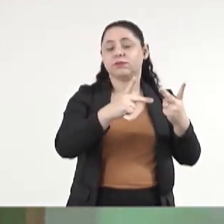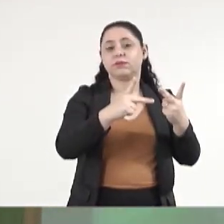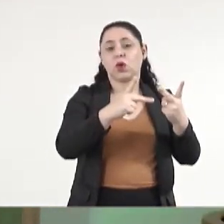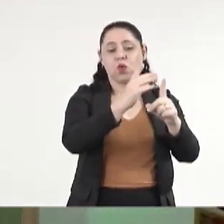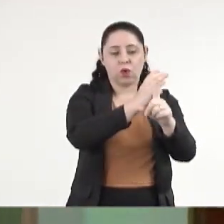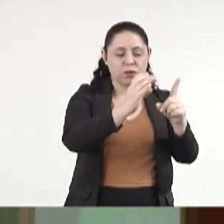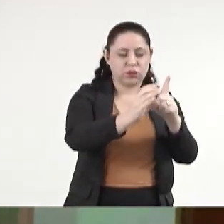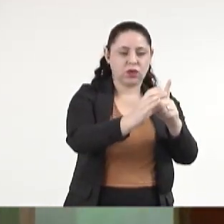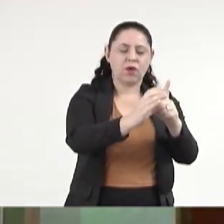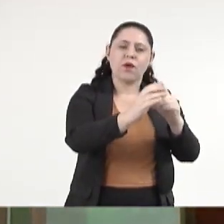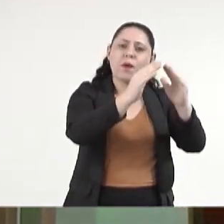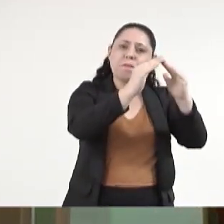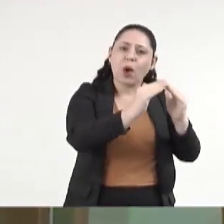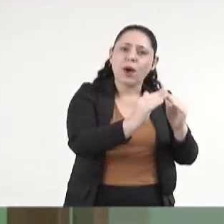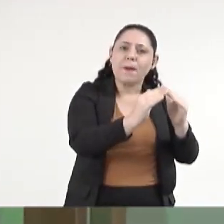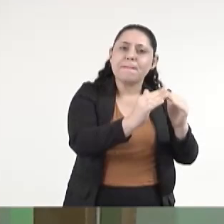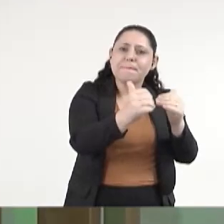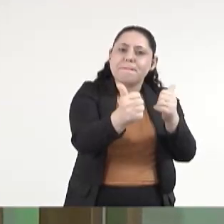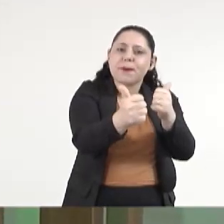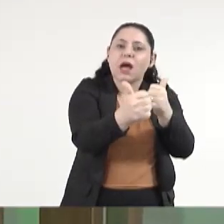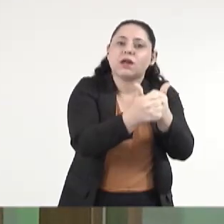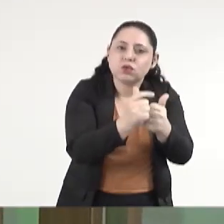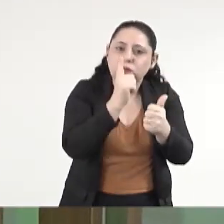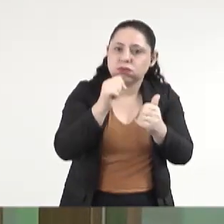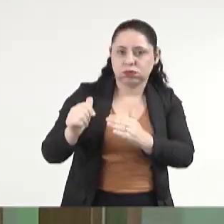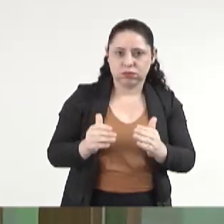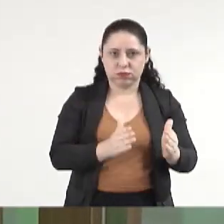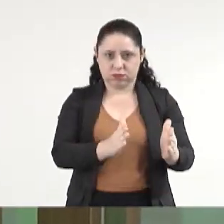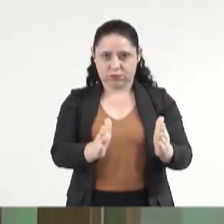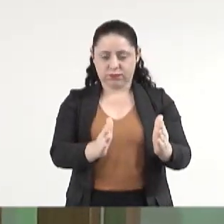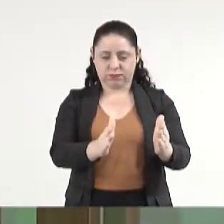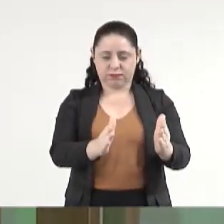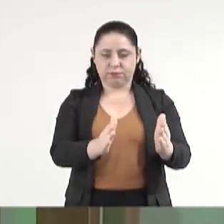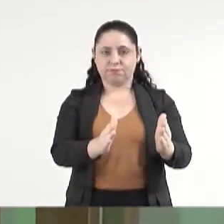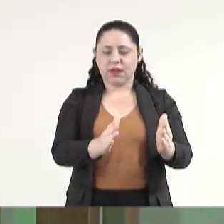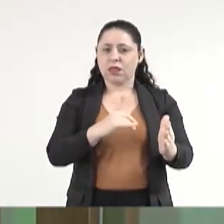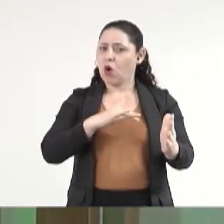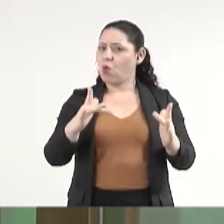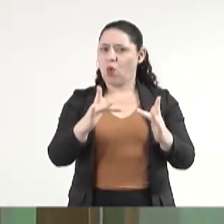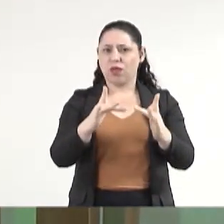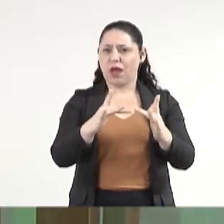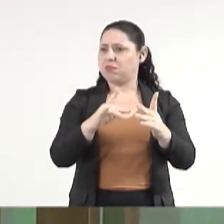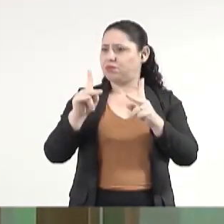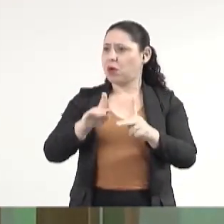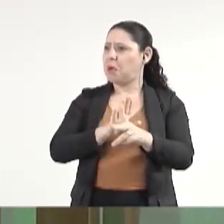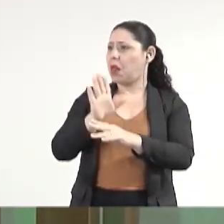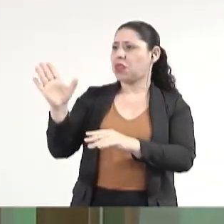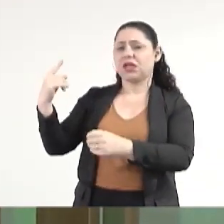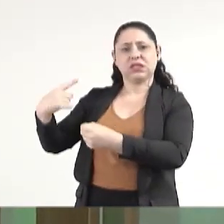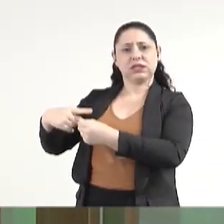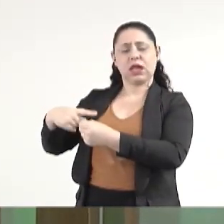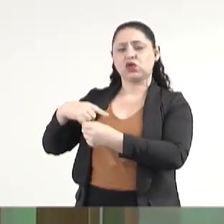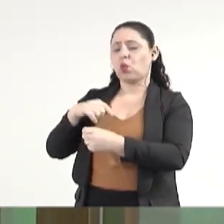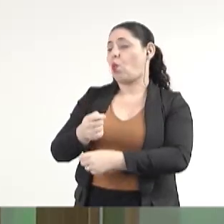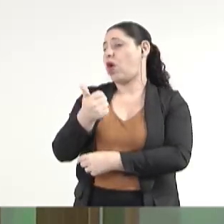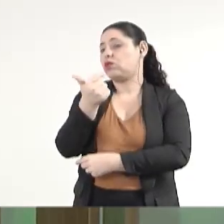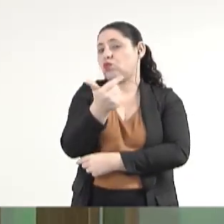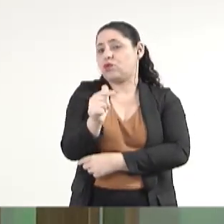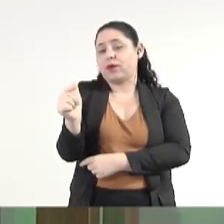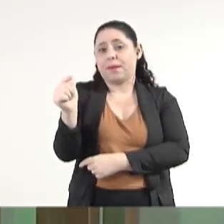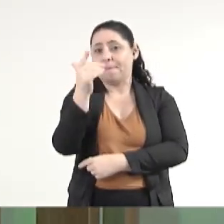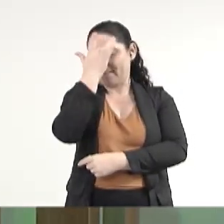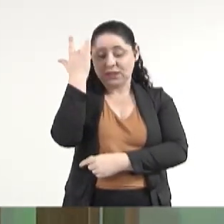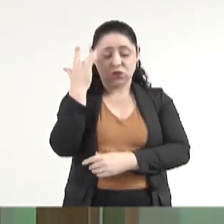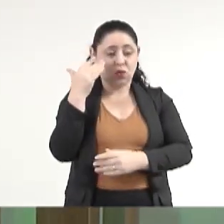comunidades ribeirinhas, que são aquelas pessoas que moram à margem do rio e que têm muito pouco contato com a população da cidade.